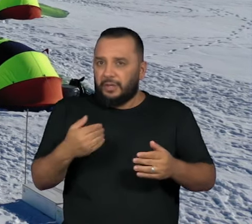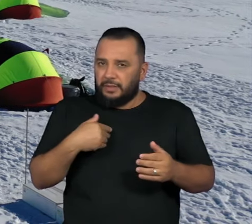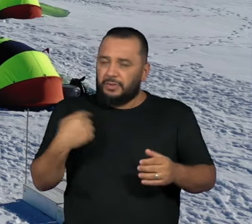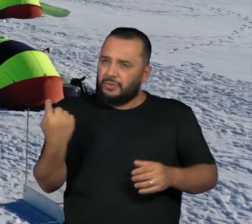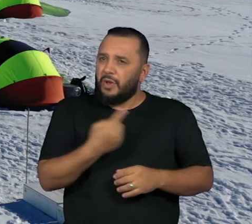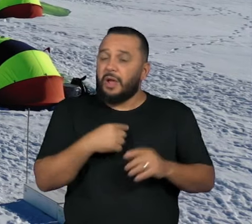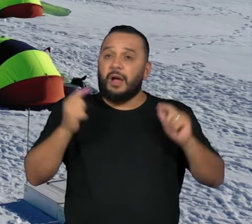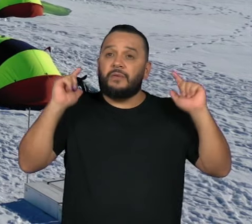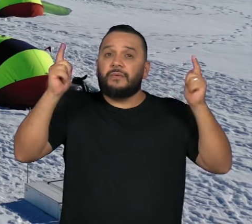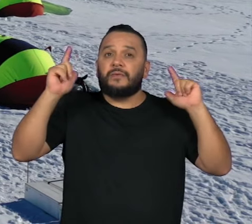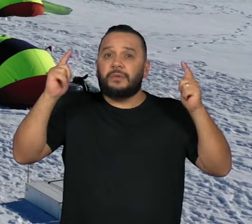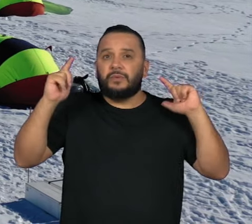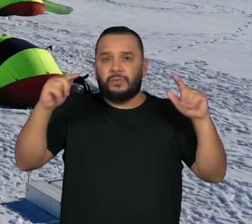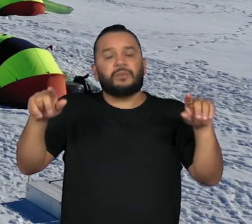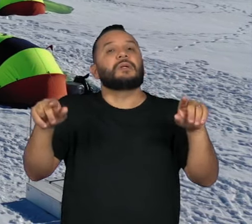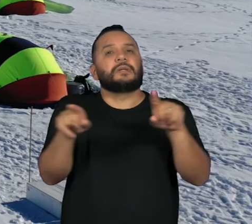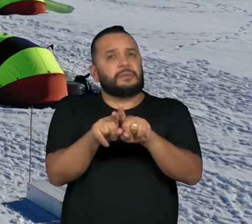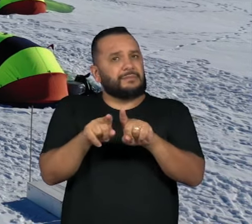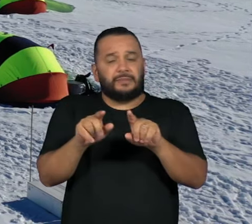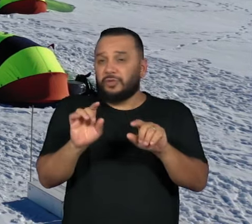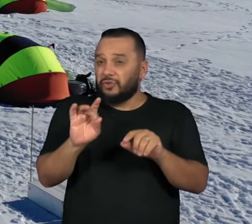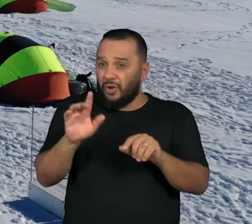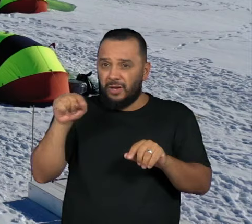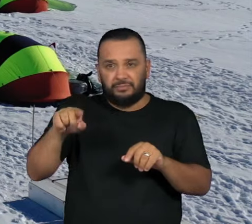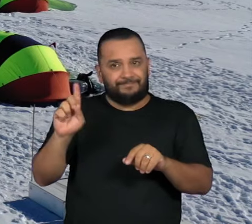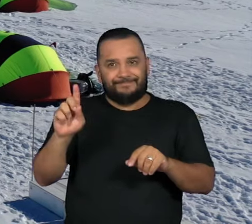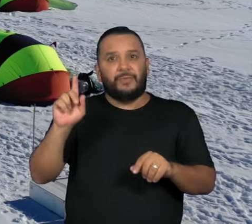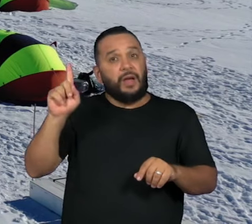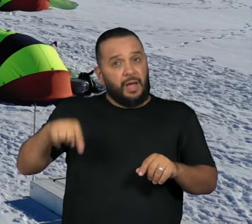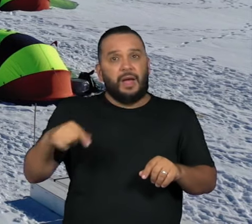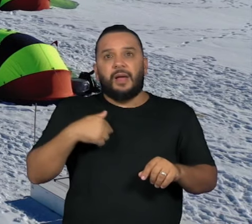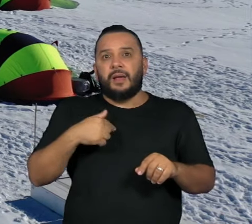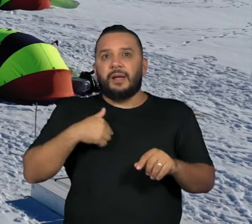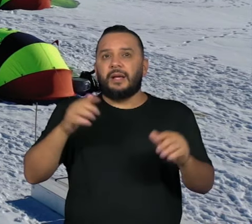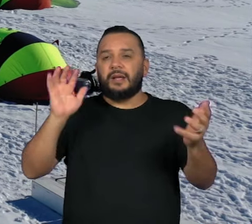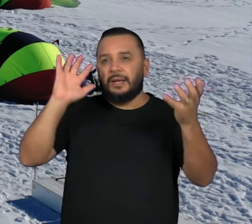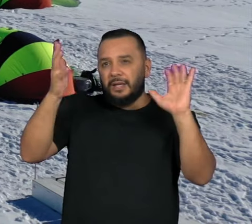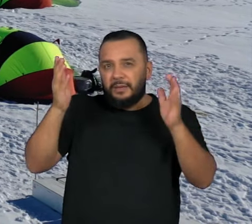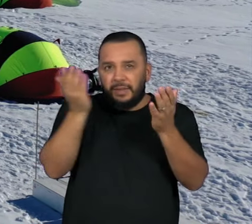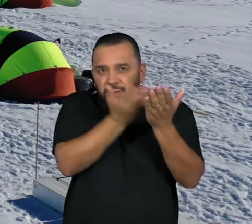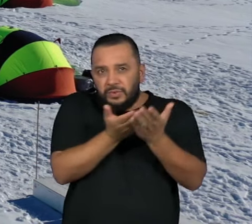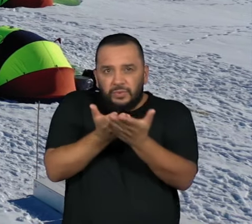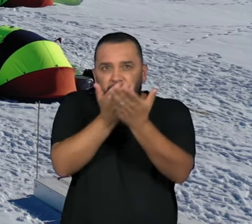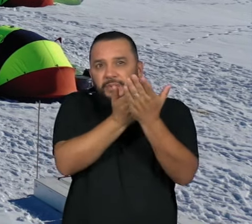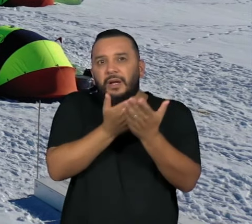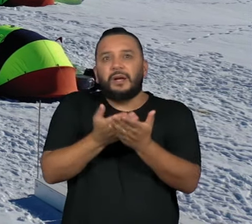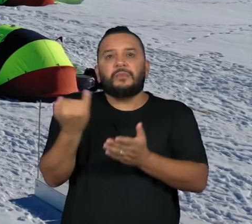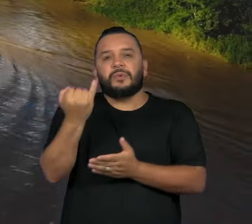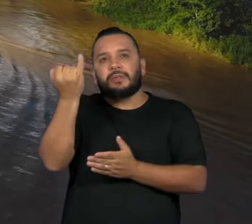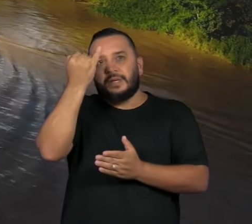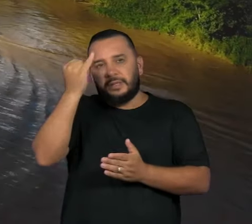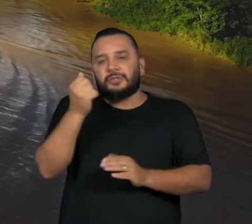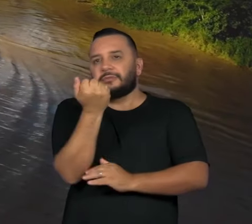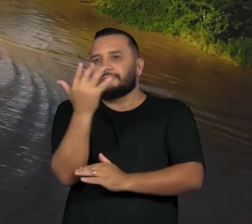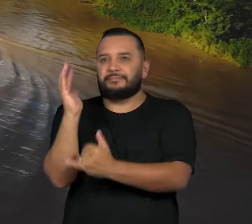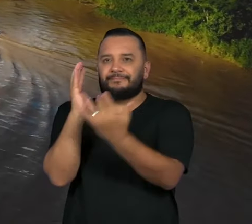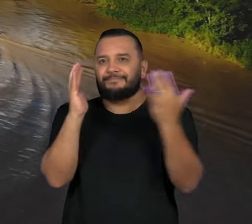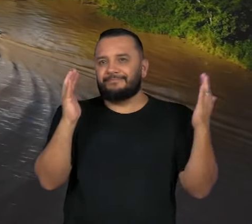científicas específicas que sejam relevantes ao meio ambiente e à sociedade brasileira.